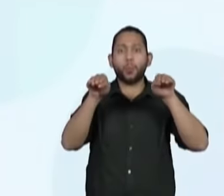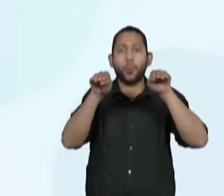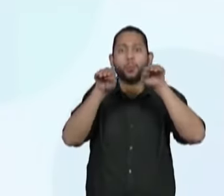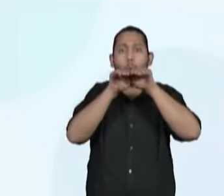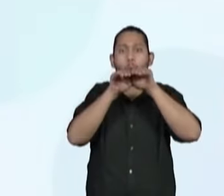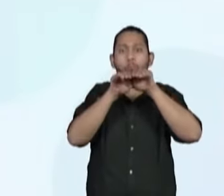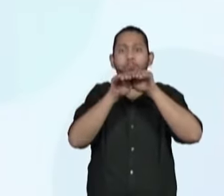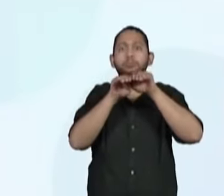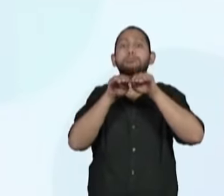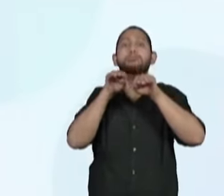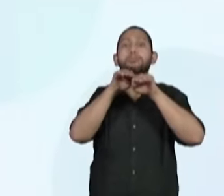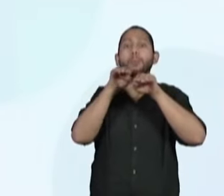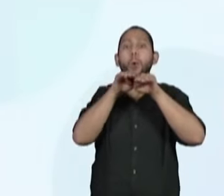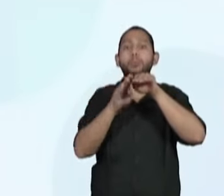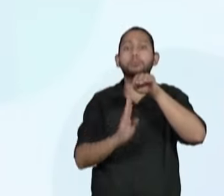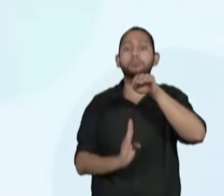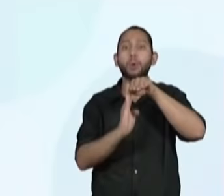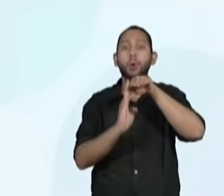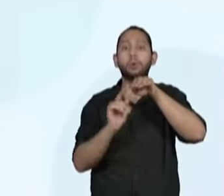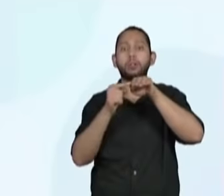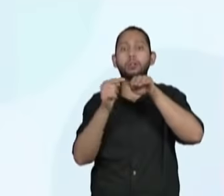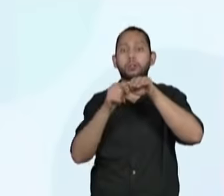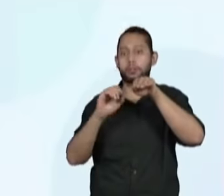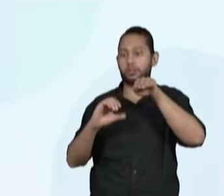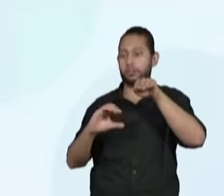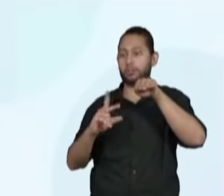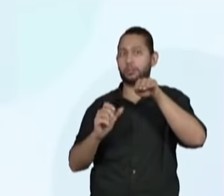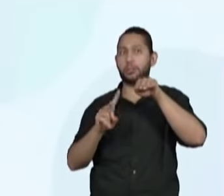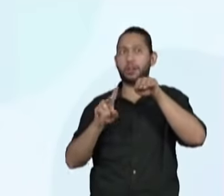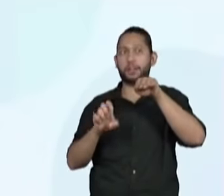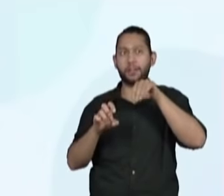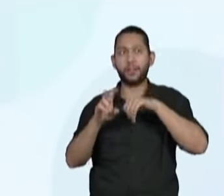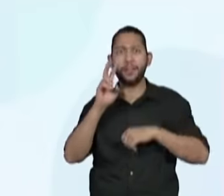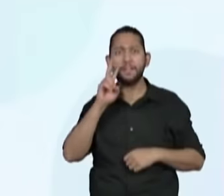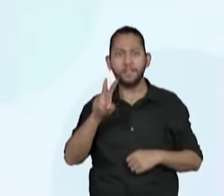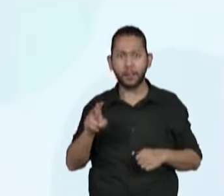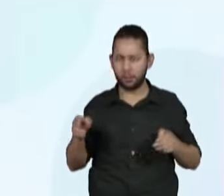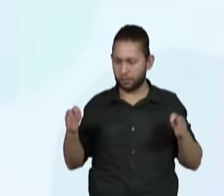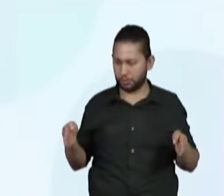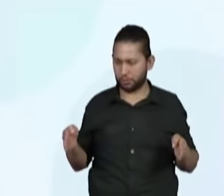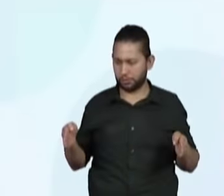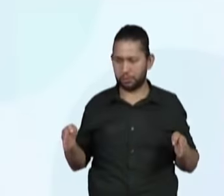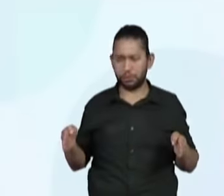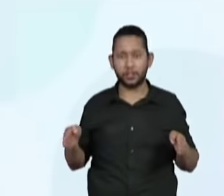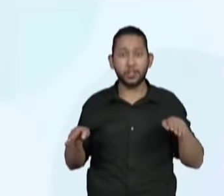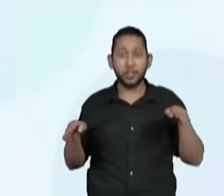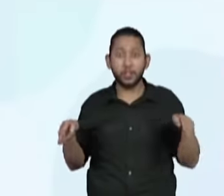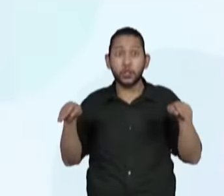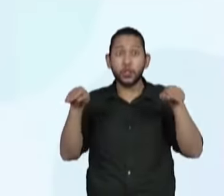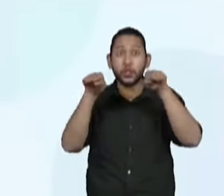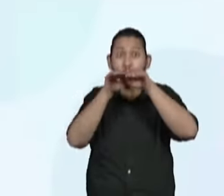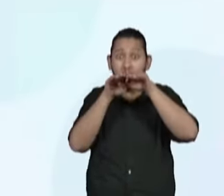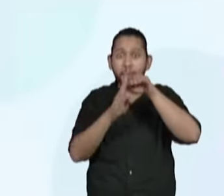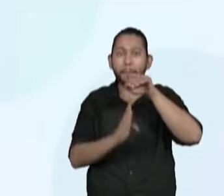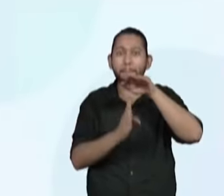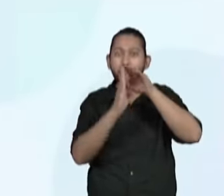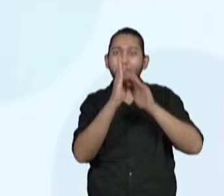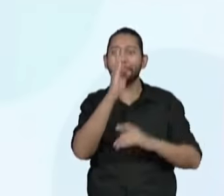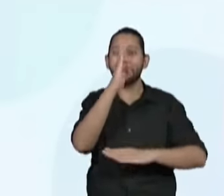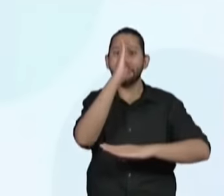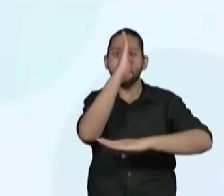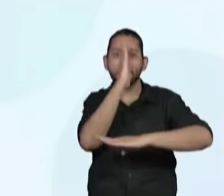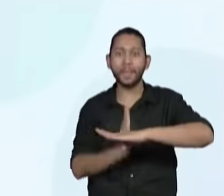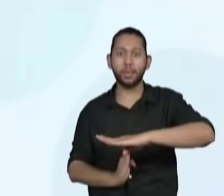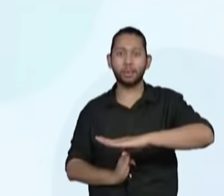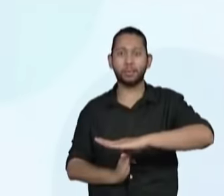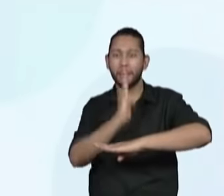chave, nós vemos aí pela chave a diferença aí entre a flecha e o vão. Então a chave ela fica bem marcadinha no meio, tá?